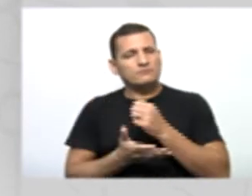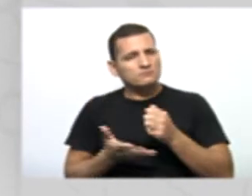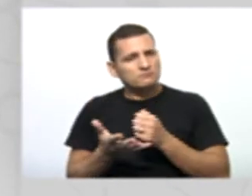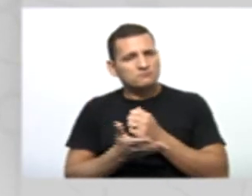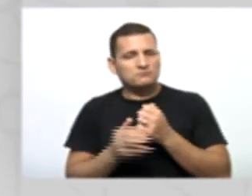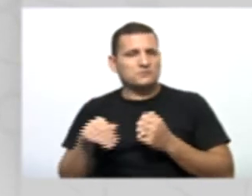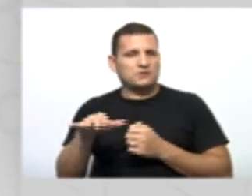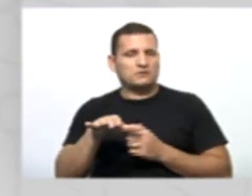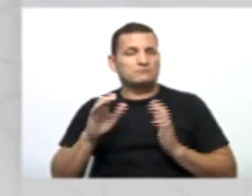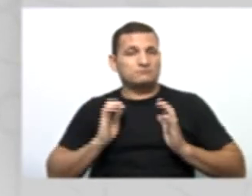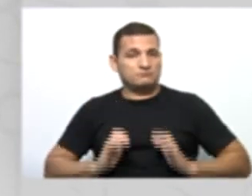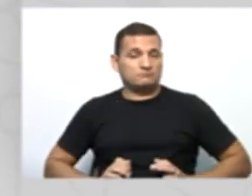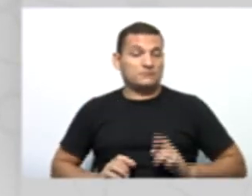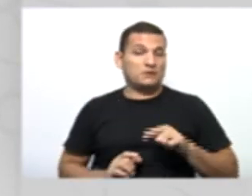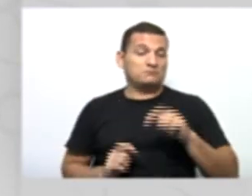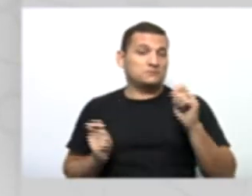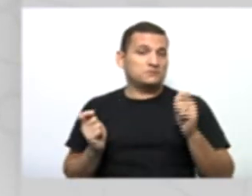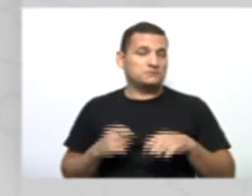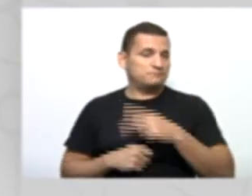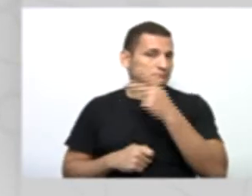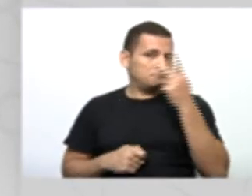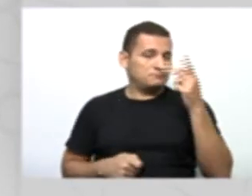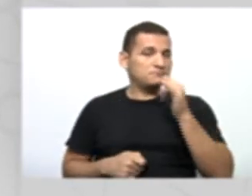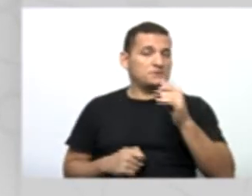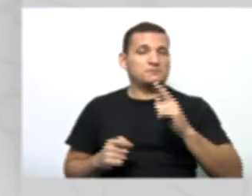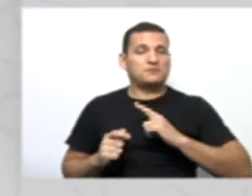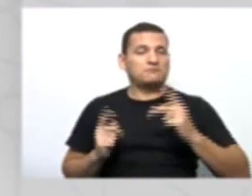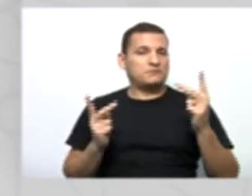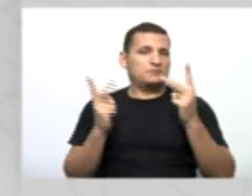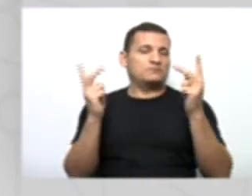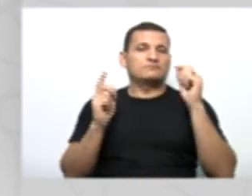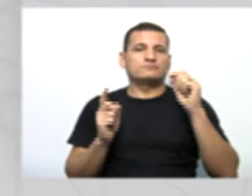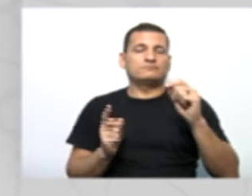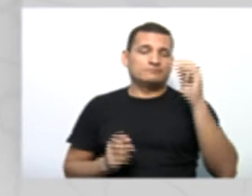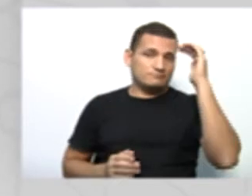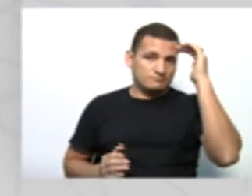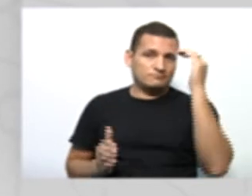pessoas com valores, como respeito, por exemplo,